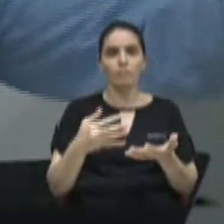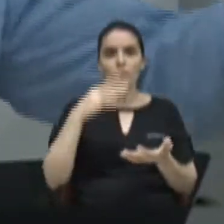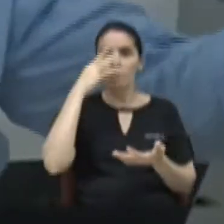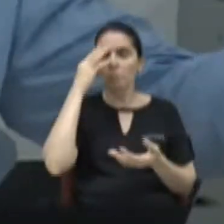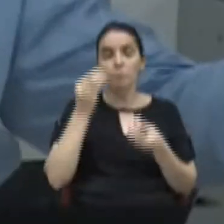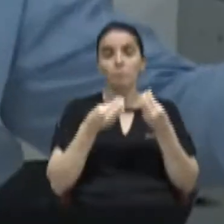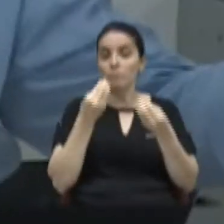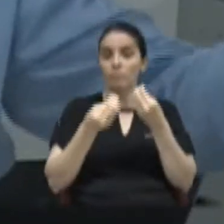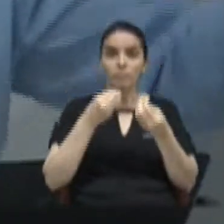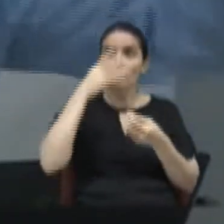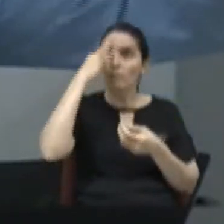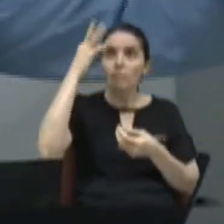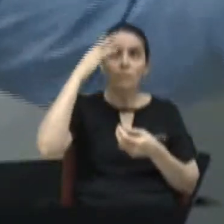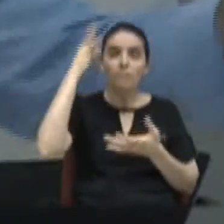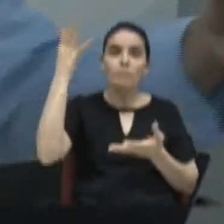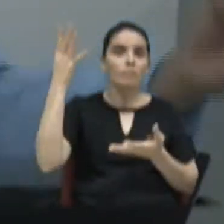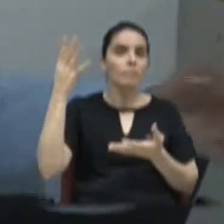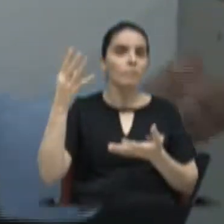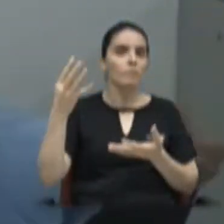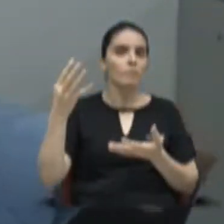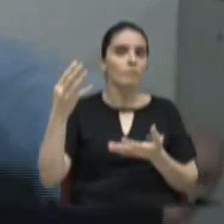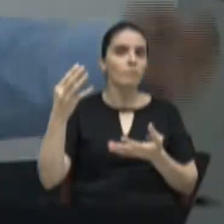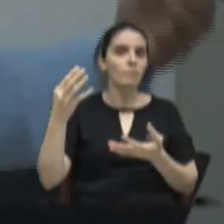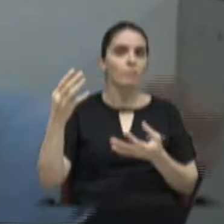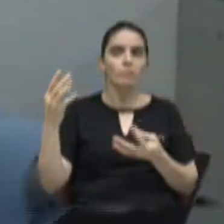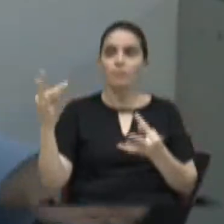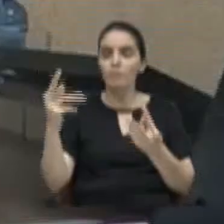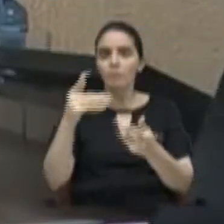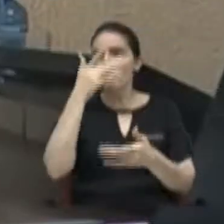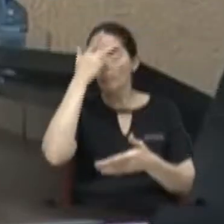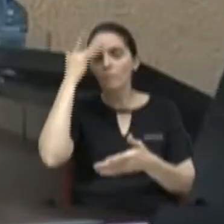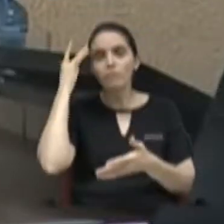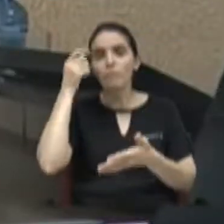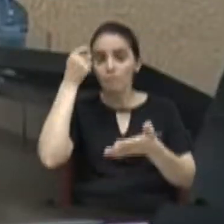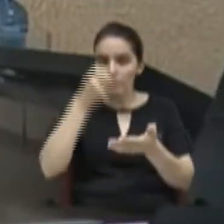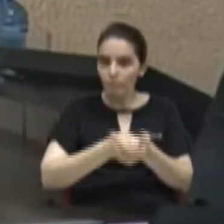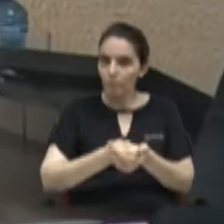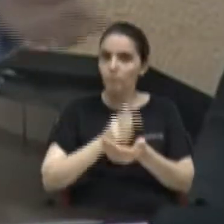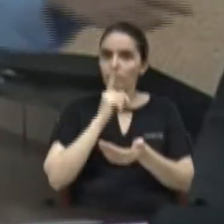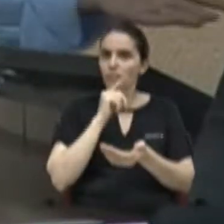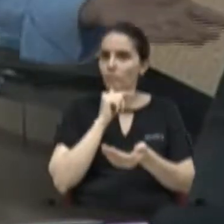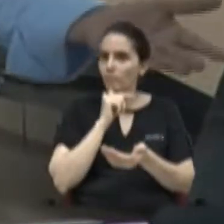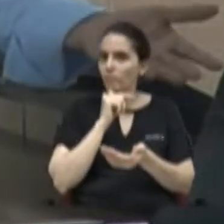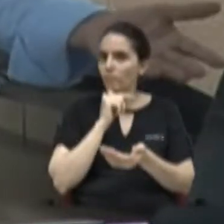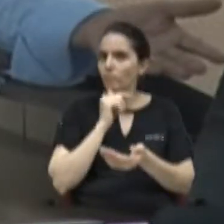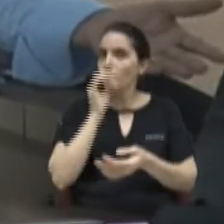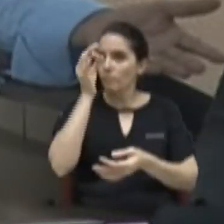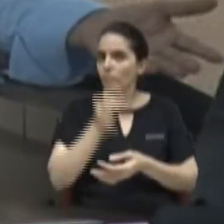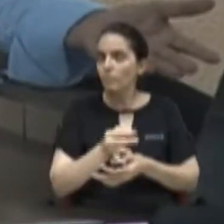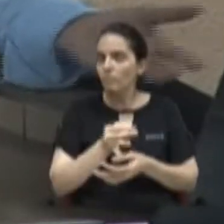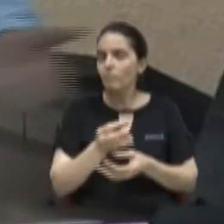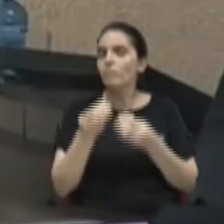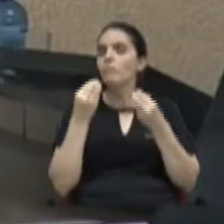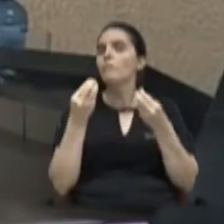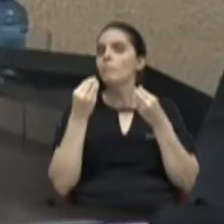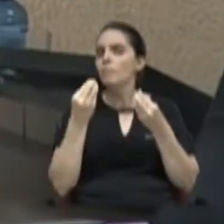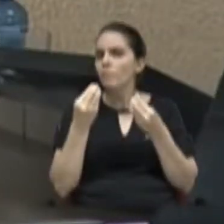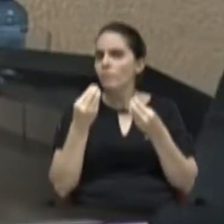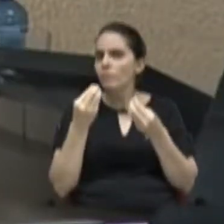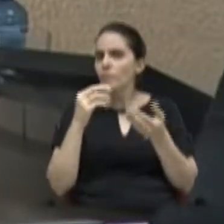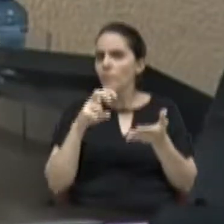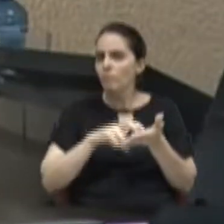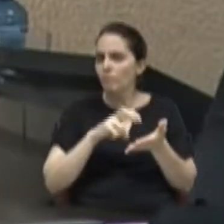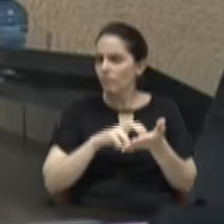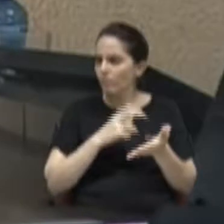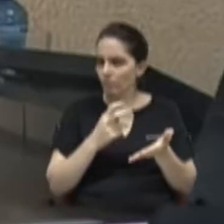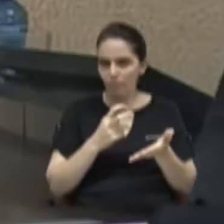imaginário, algo que é imaginário, se todos os cidadãos pagarem dia, não vai cobrar isso. Aí como que causa